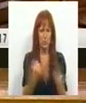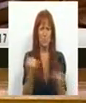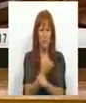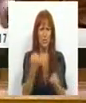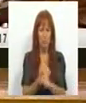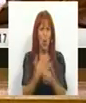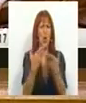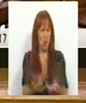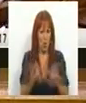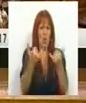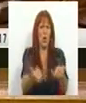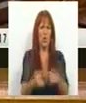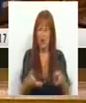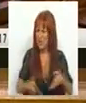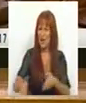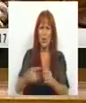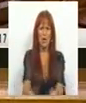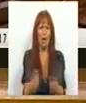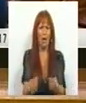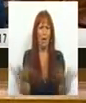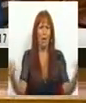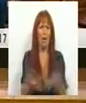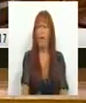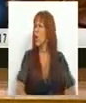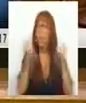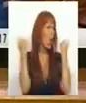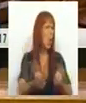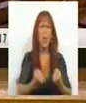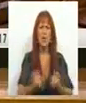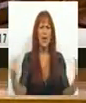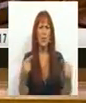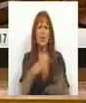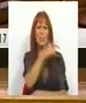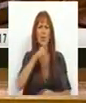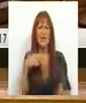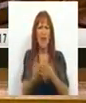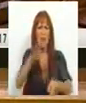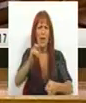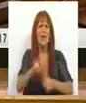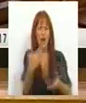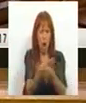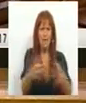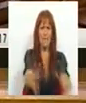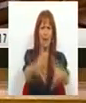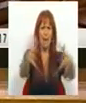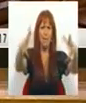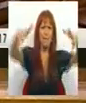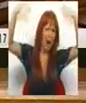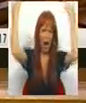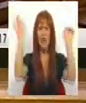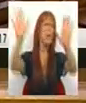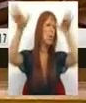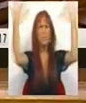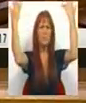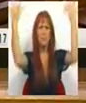exercício orçamental com uma estratégia extraordinária e não conseguem, pelo menos, prometer ao país pôr a economia a crescer tanto